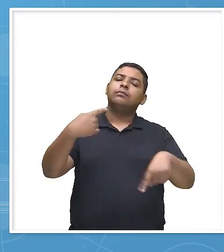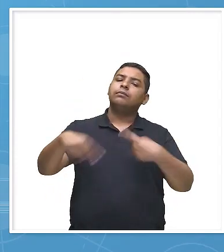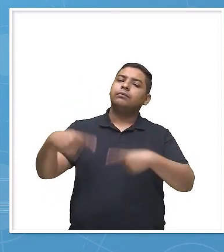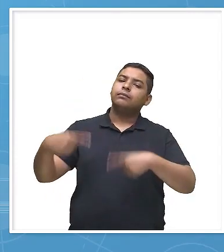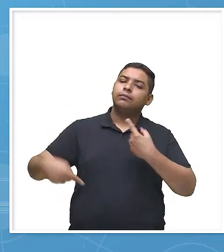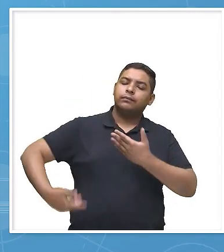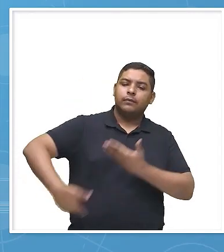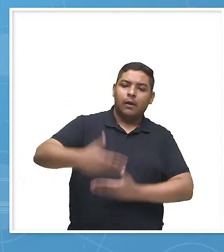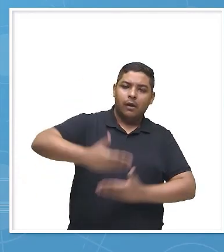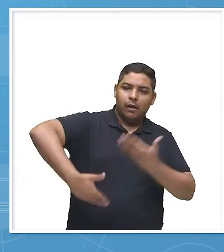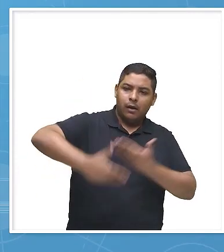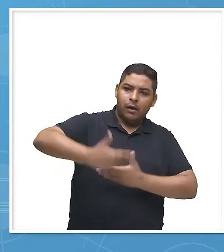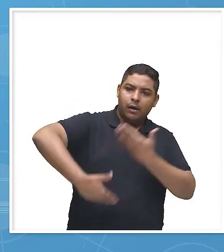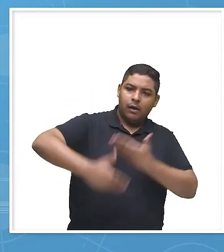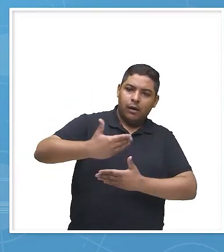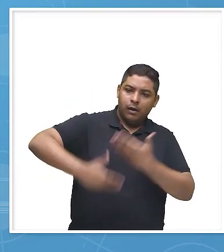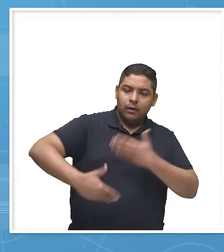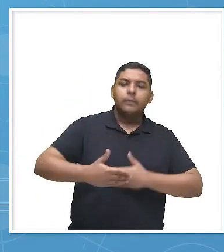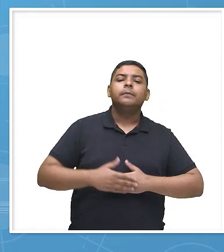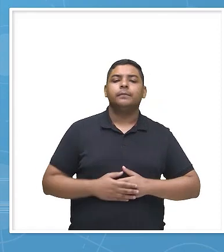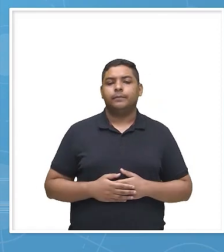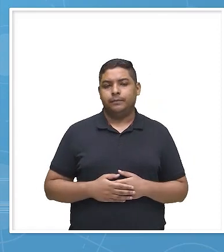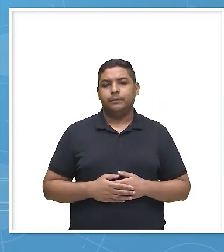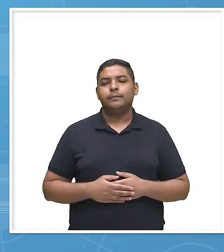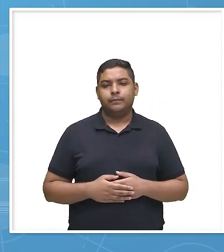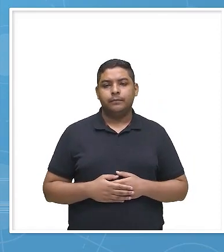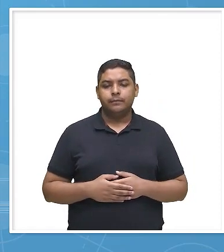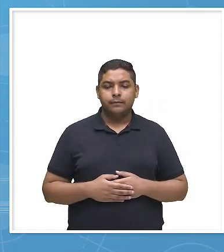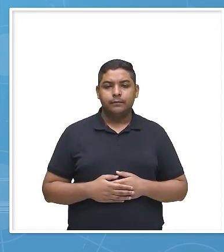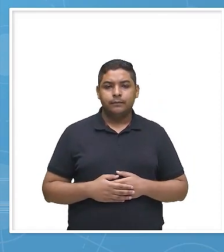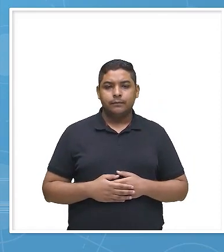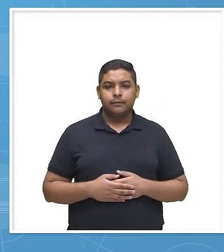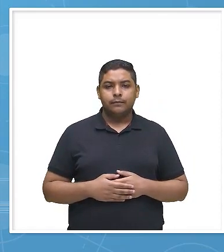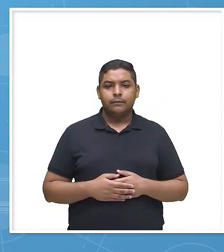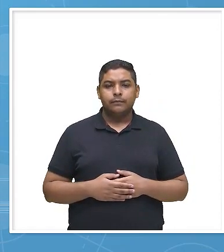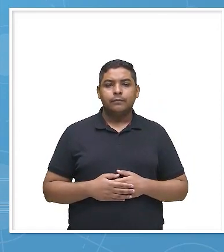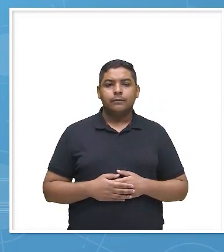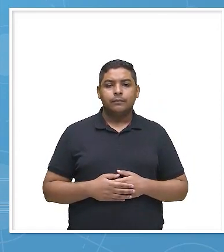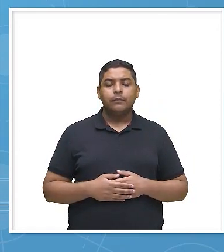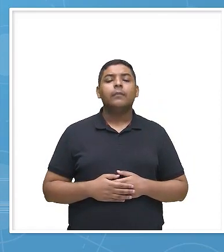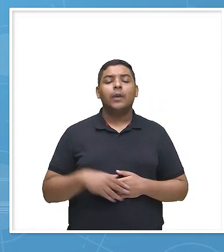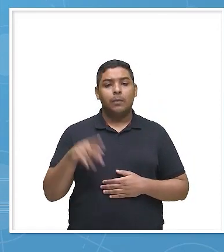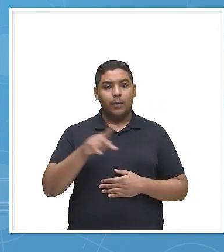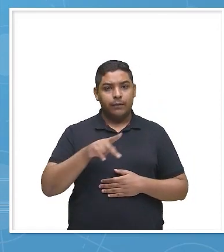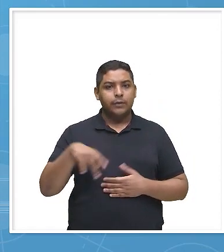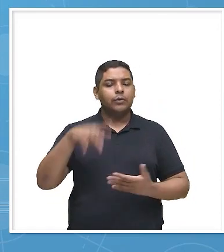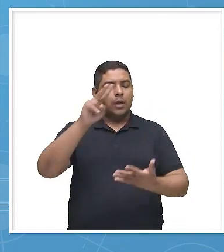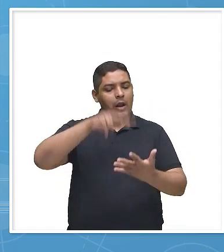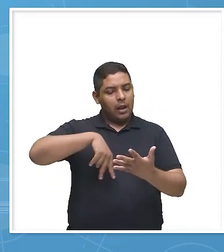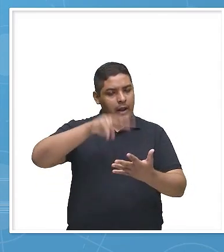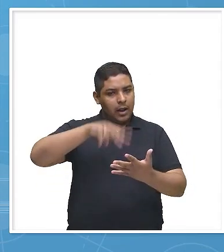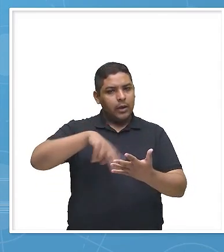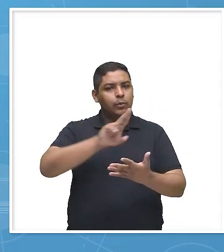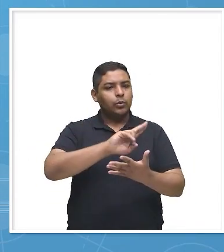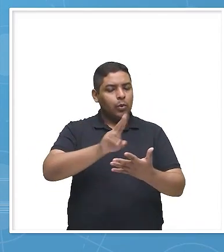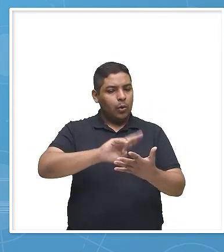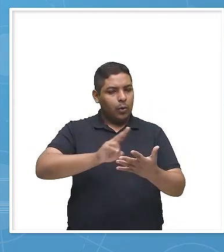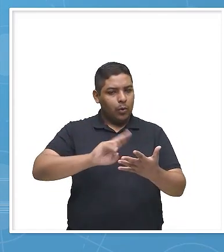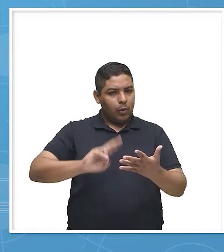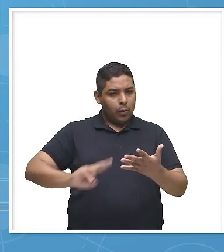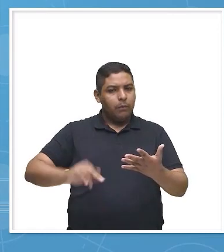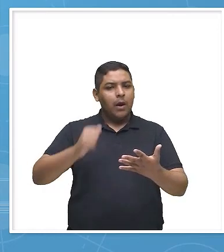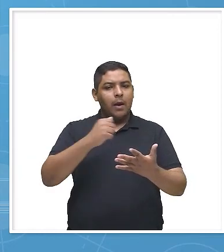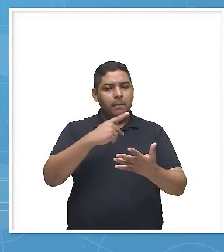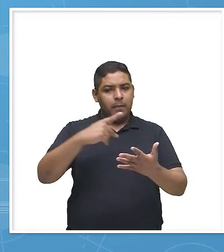interatividade. É legal, conheço vocês. Vocês veem que o professor está olhando o nome de vocês aqui no aplicativo e a gente